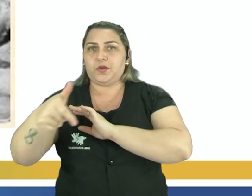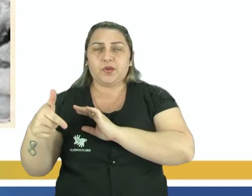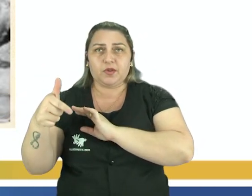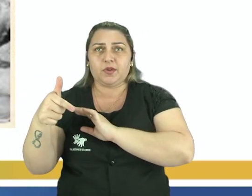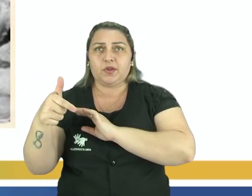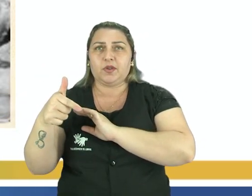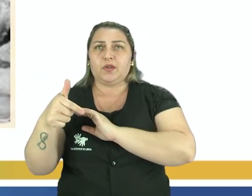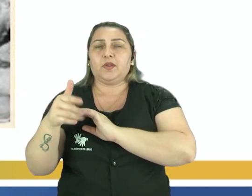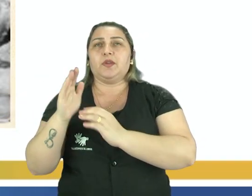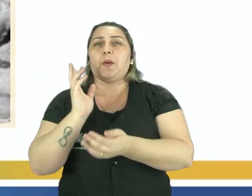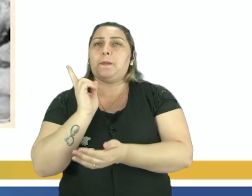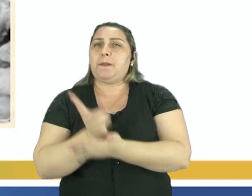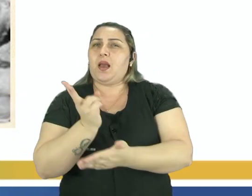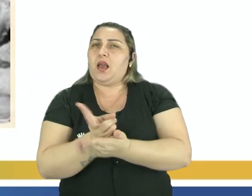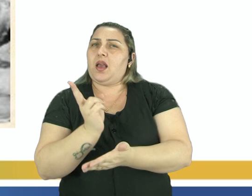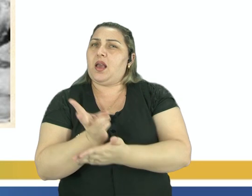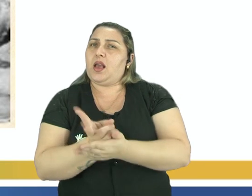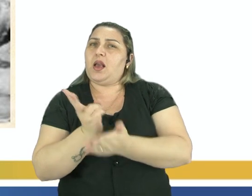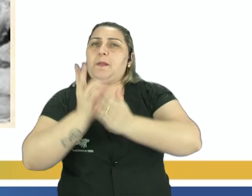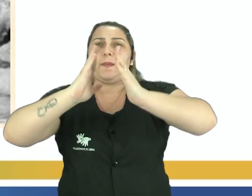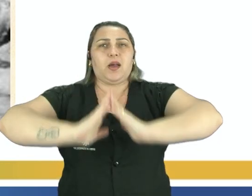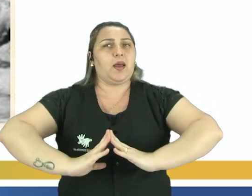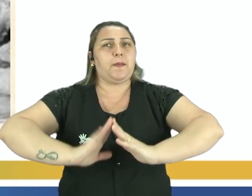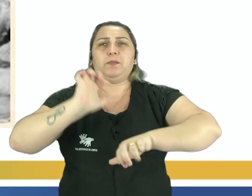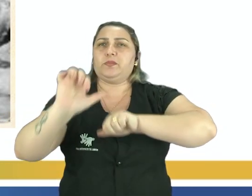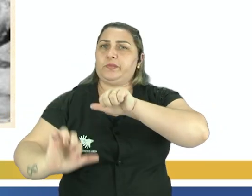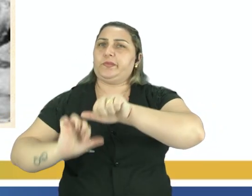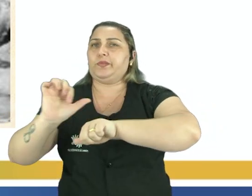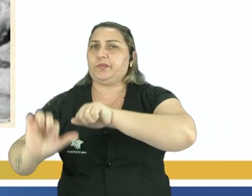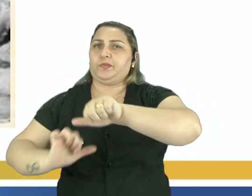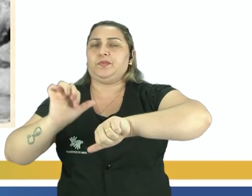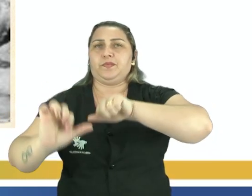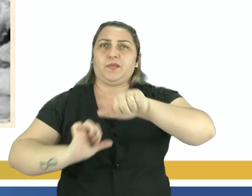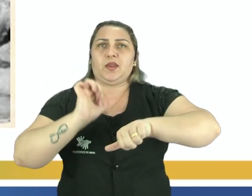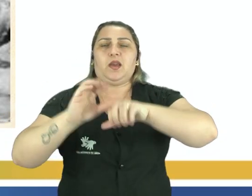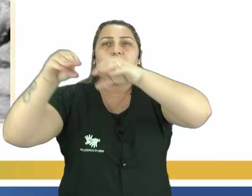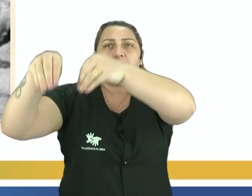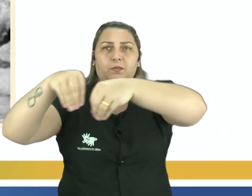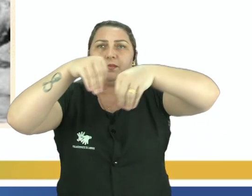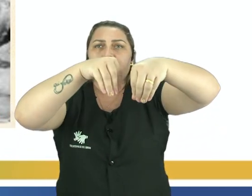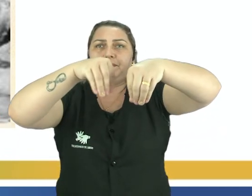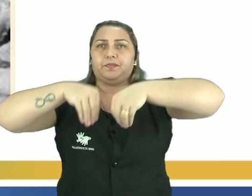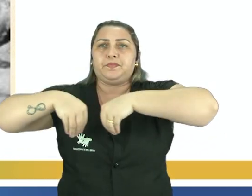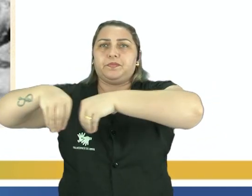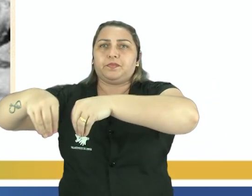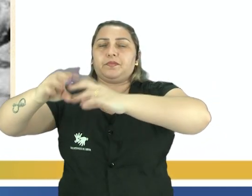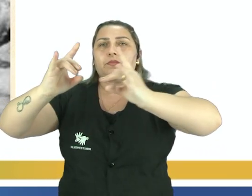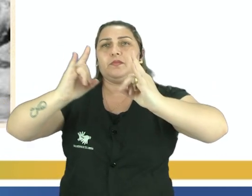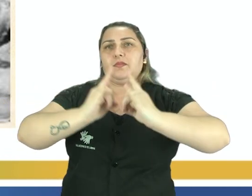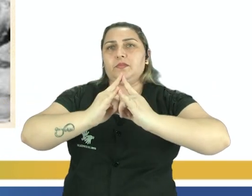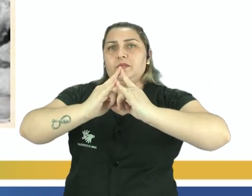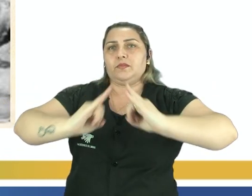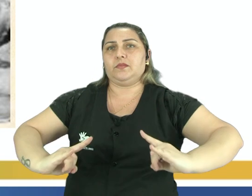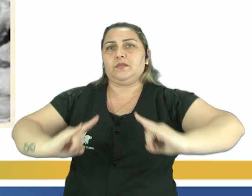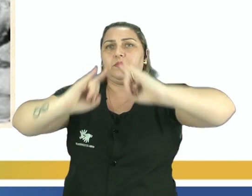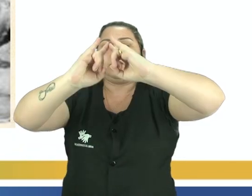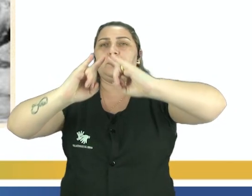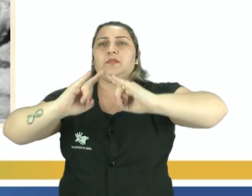Não habitar o mesmo local por muito tempo. Eles viviam mudando de território. Então, eles deslocavam de acampamento em acampamento,